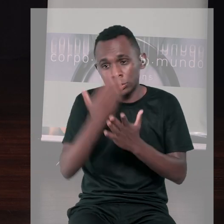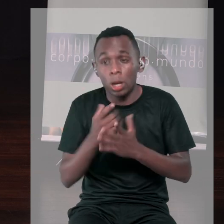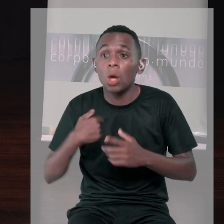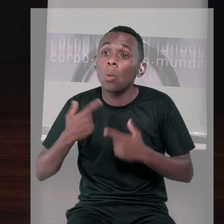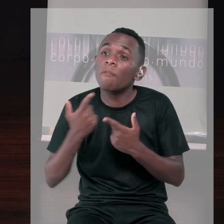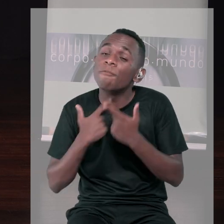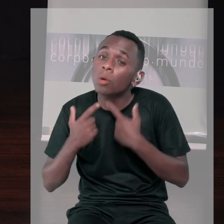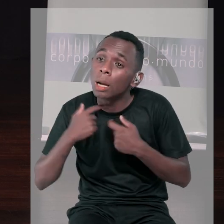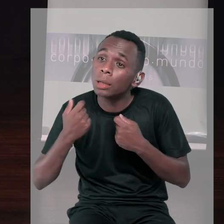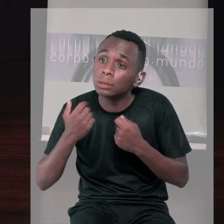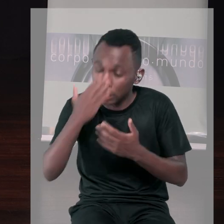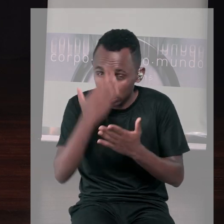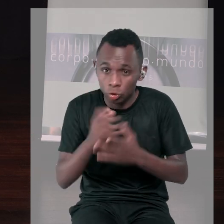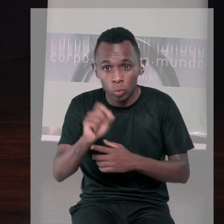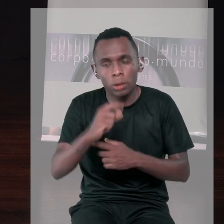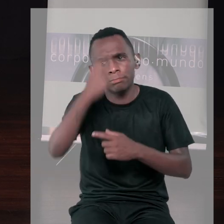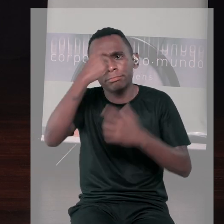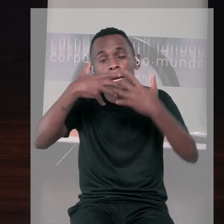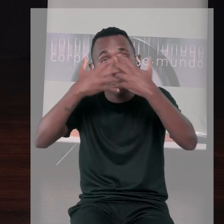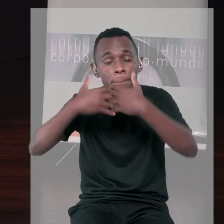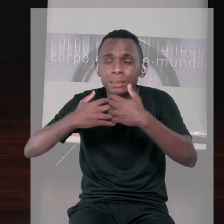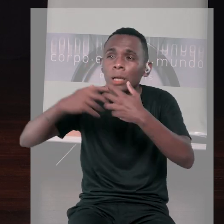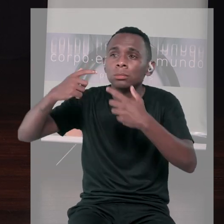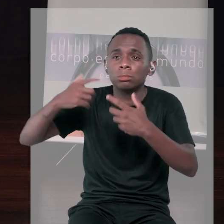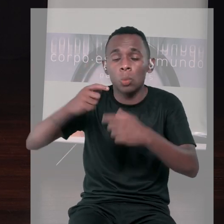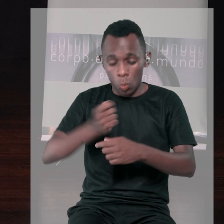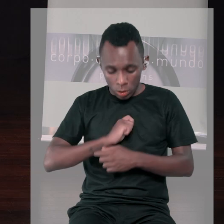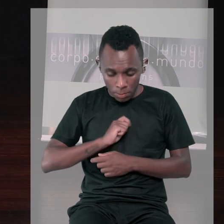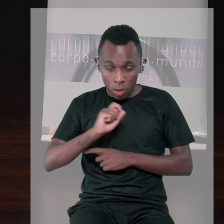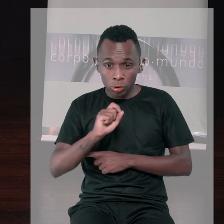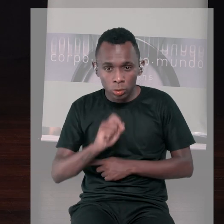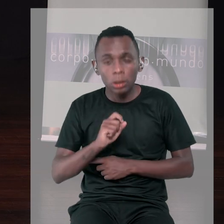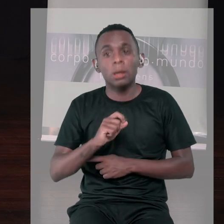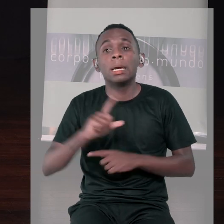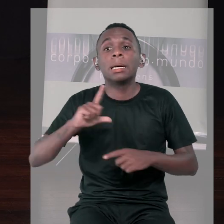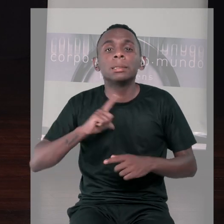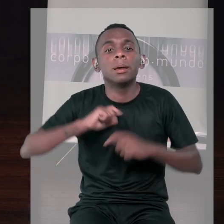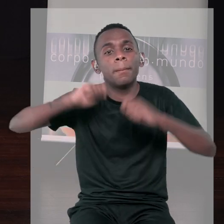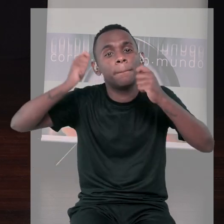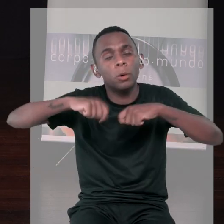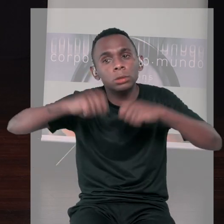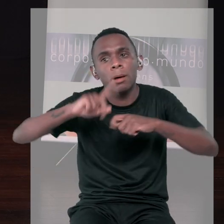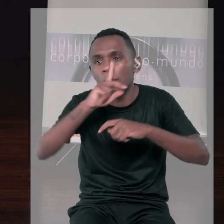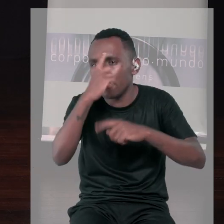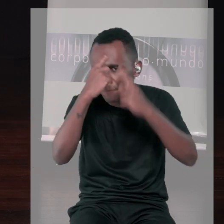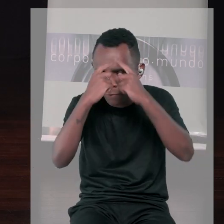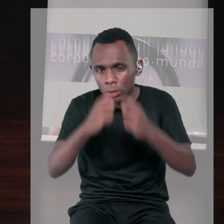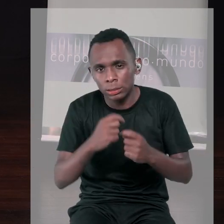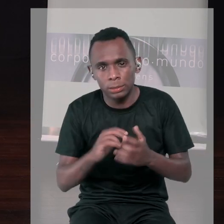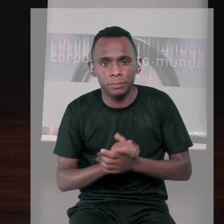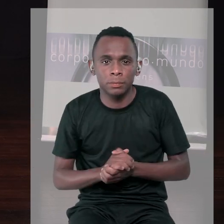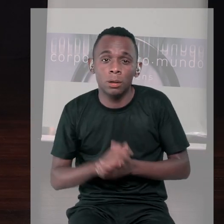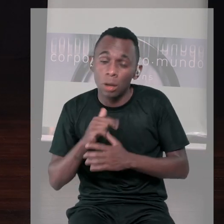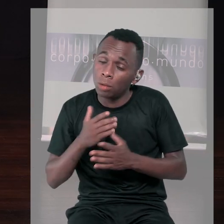pensar uma antropologia que contém a possibilidade da violência. Essa é uma tomada,